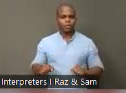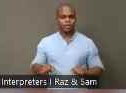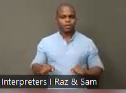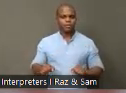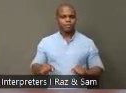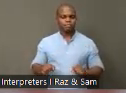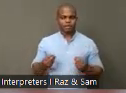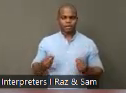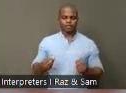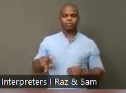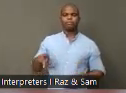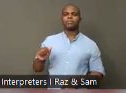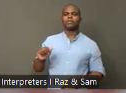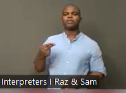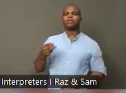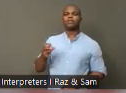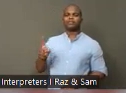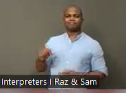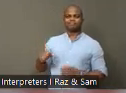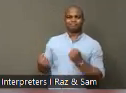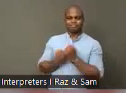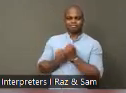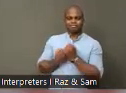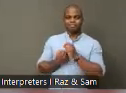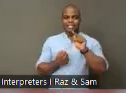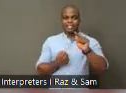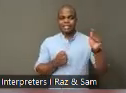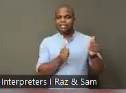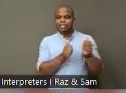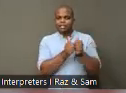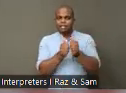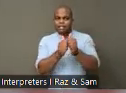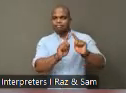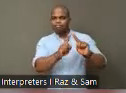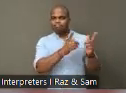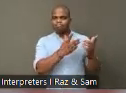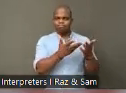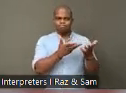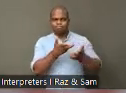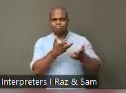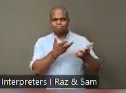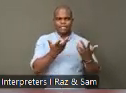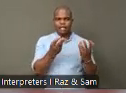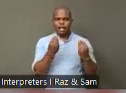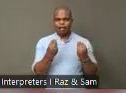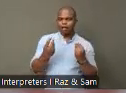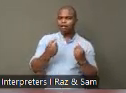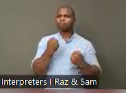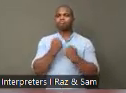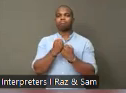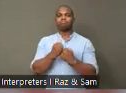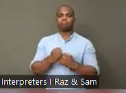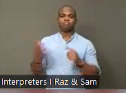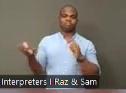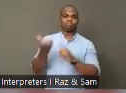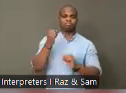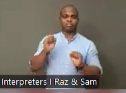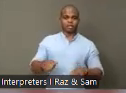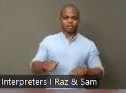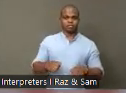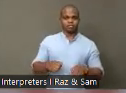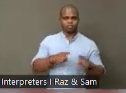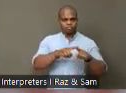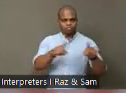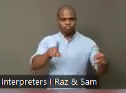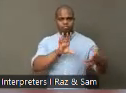trabalhando conosco para eliminar o nosso país de muitas dessas doenças. Nós também acreditamos que neste